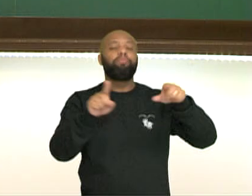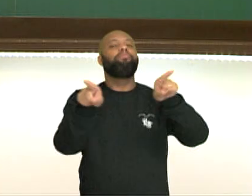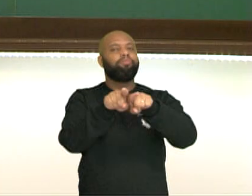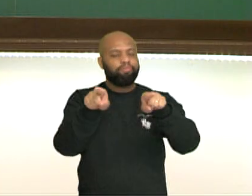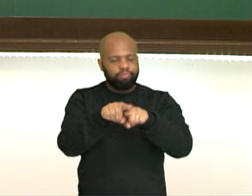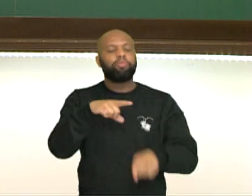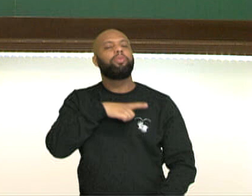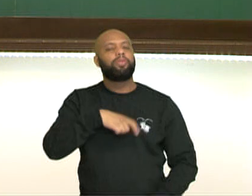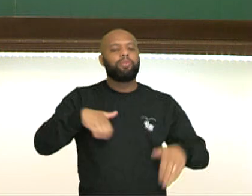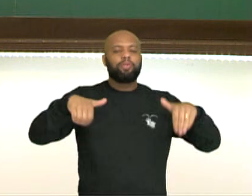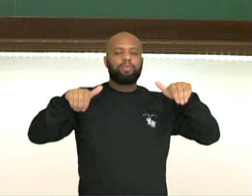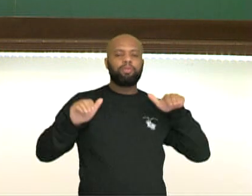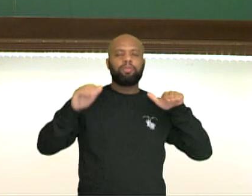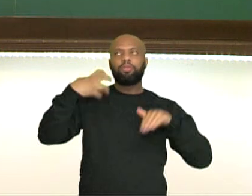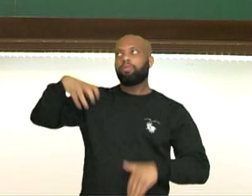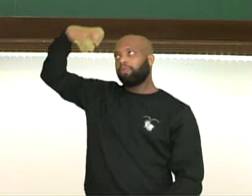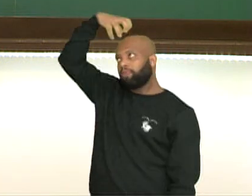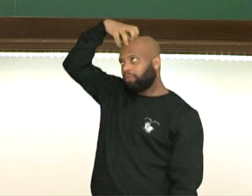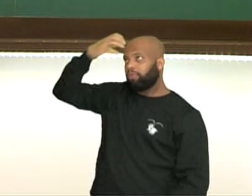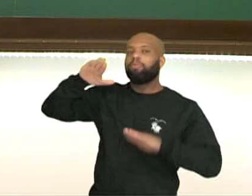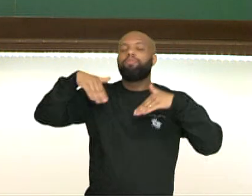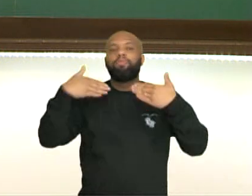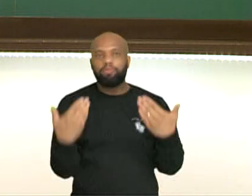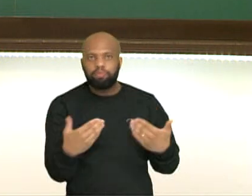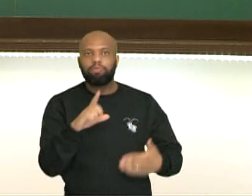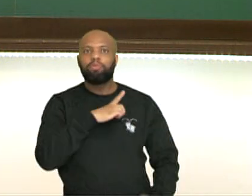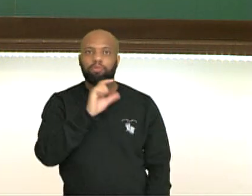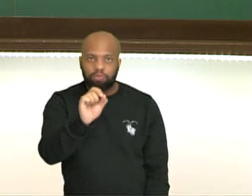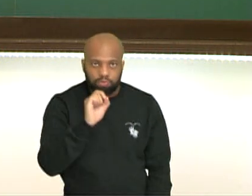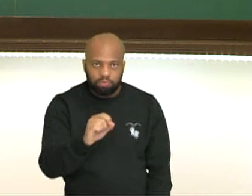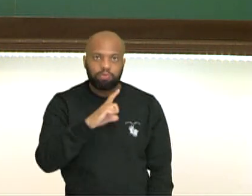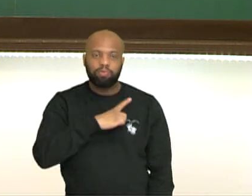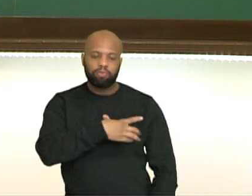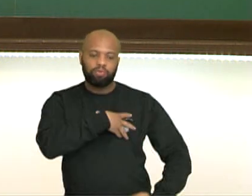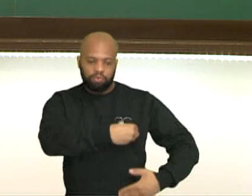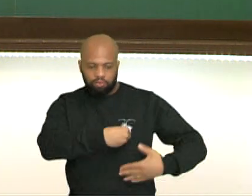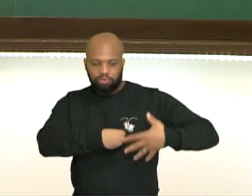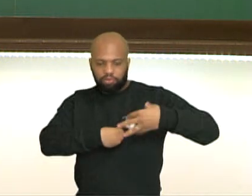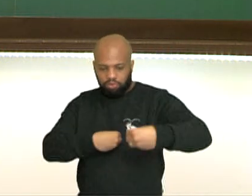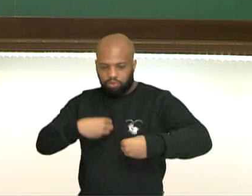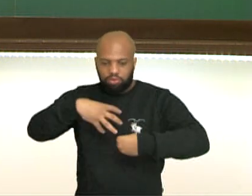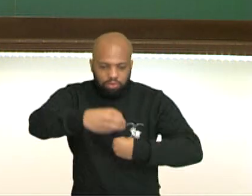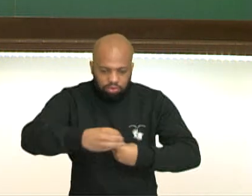monarquia em alguns países. Nessa monarquia, nós temos uma sucessão